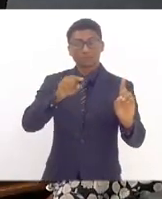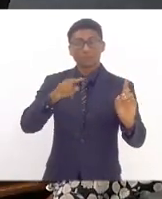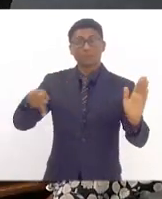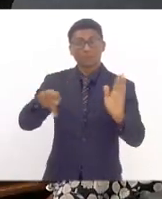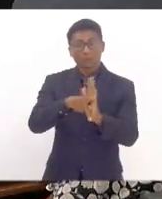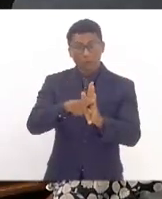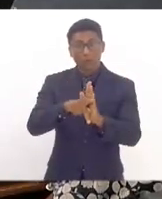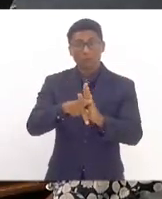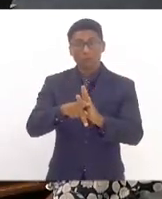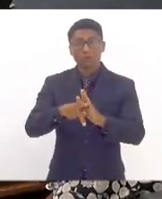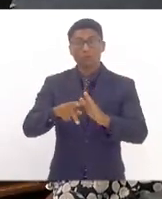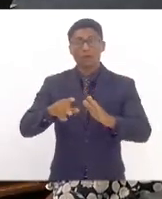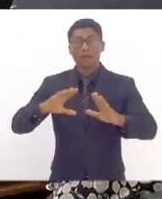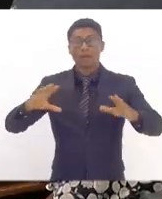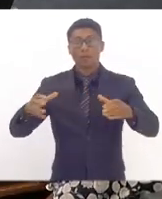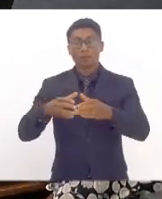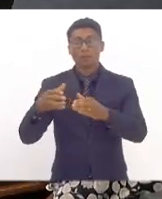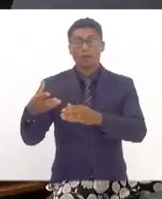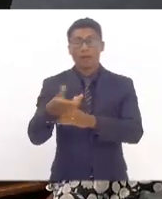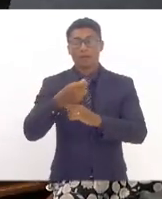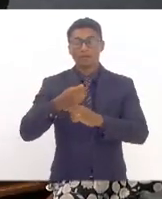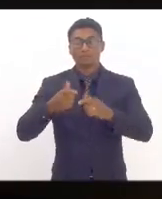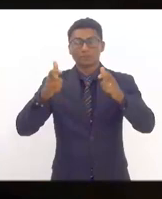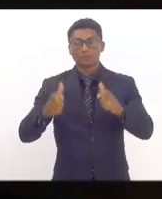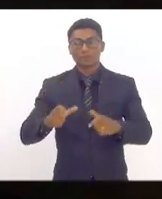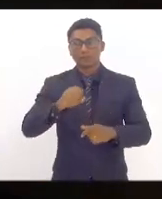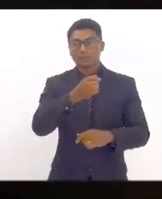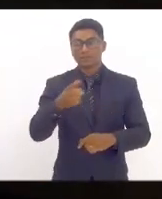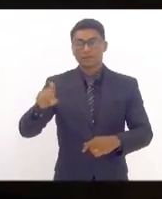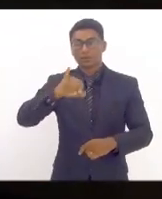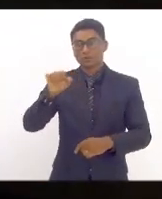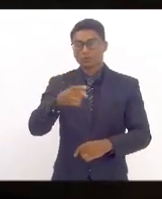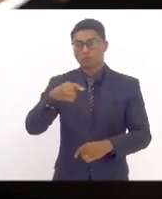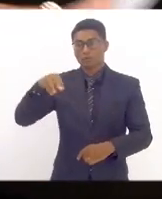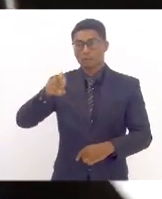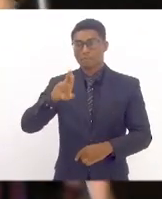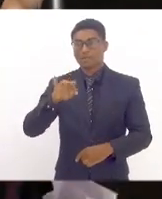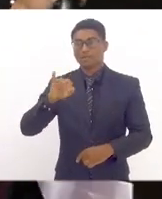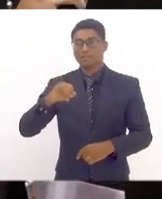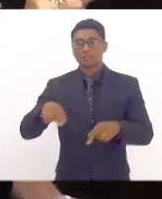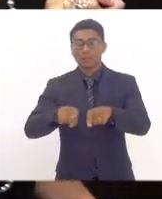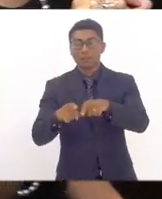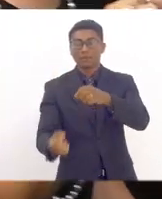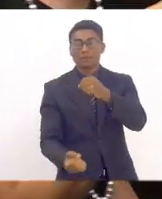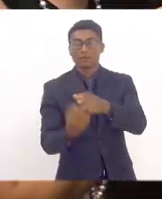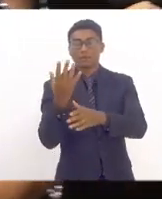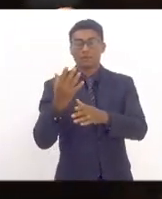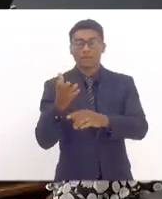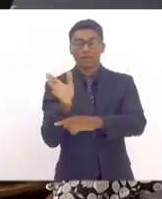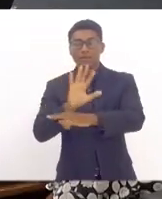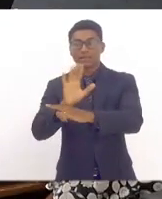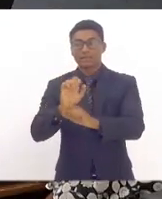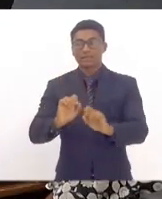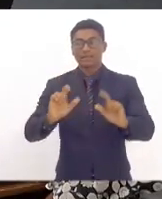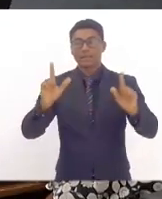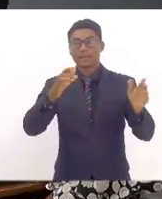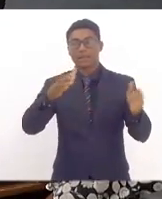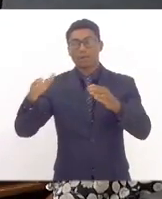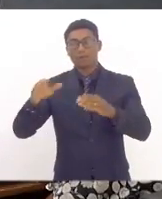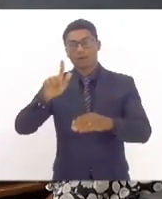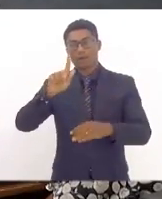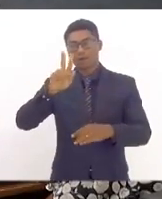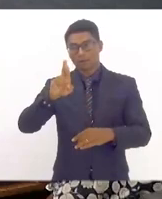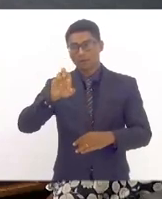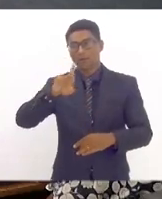da Academia de Letras e Artes de São João de Meriti e fundador do cinema de guerrilha da Baixada Fluminense aliás